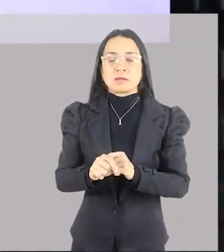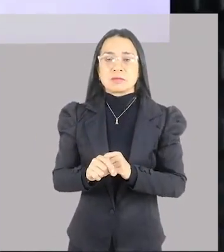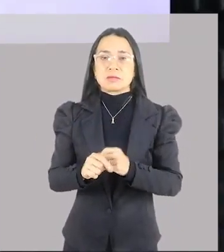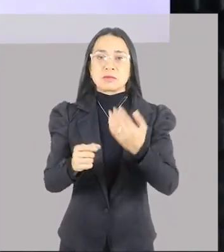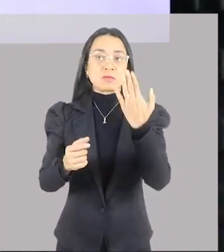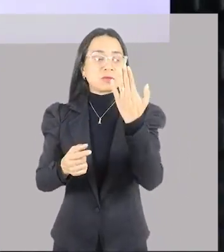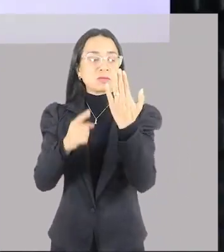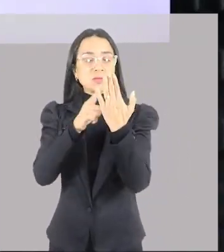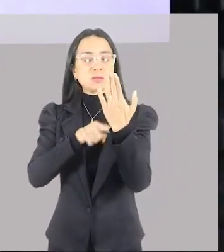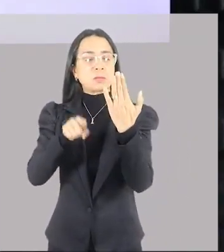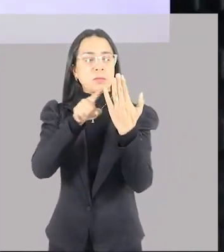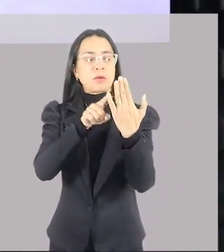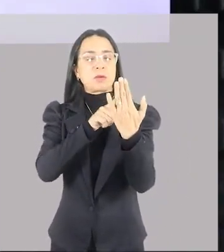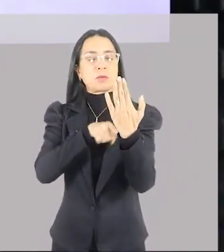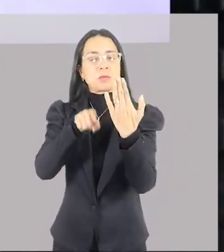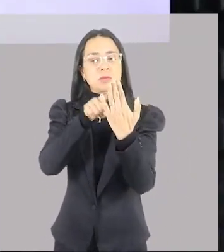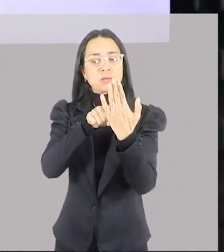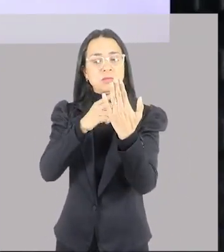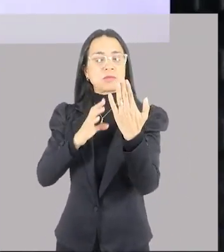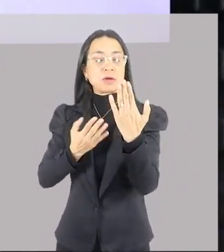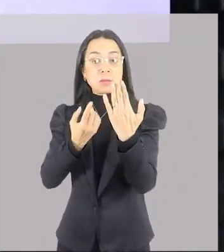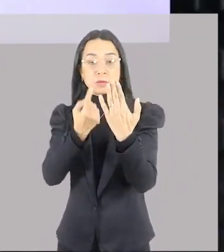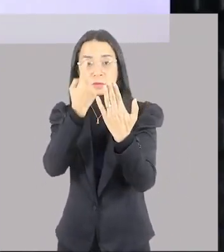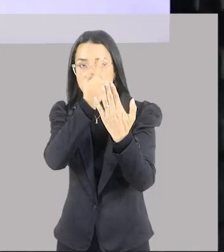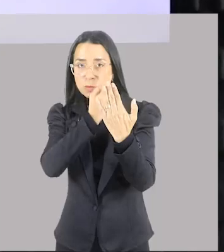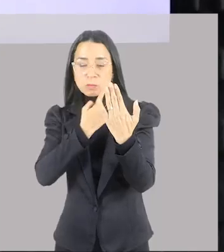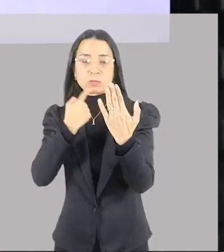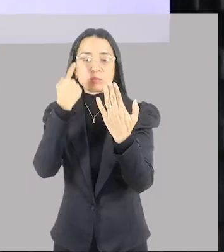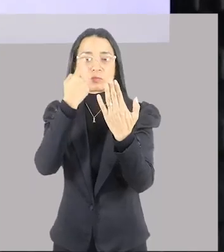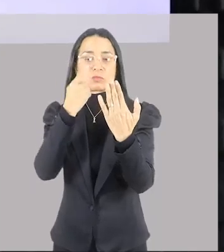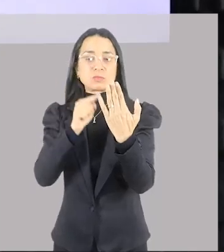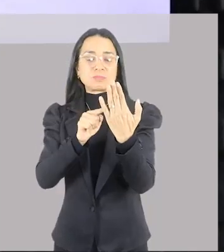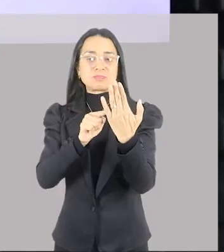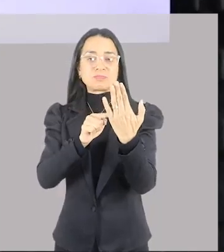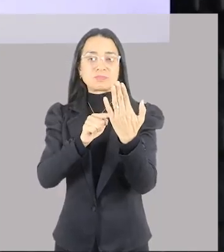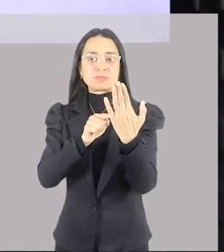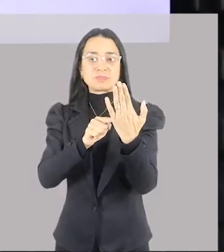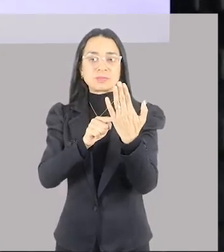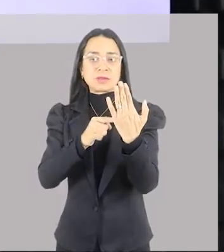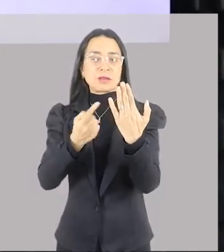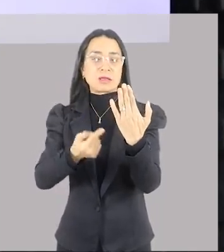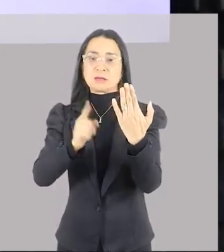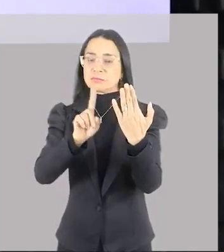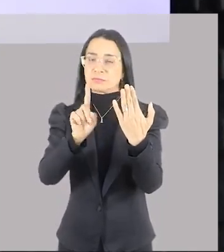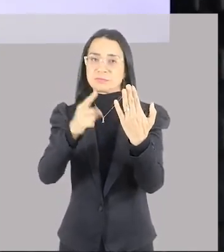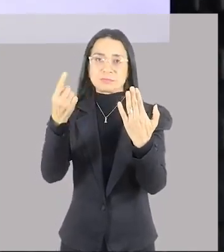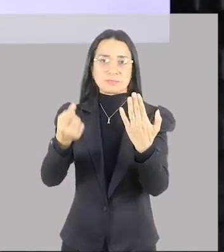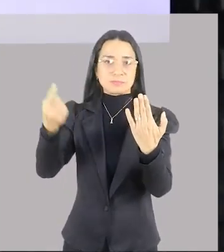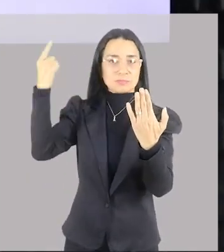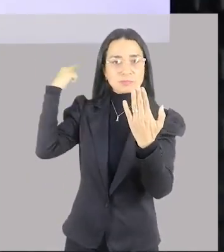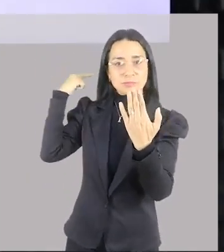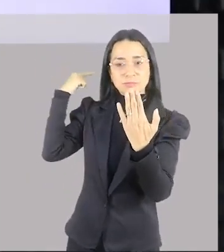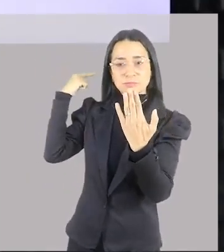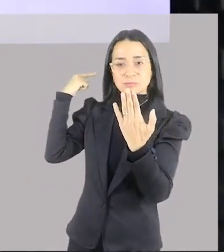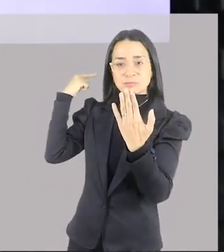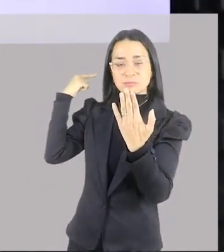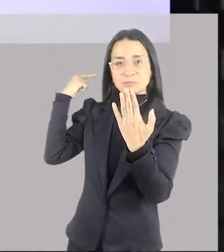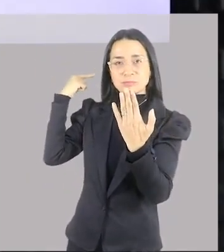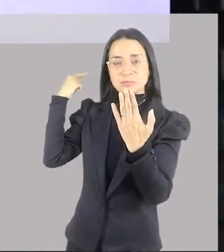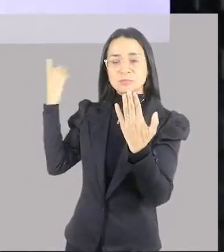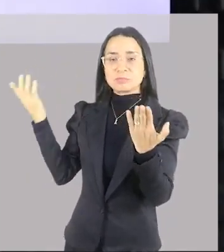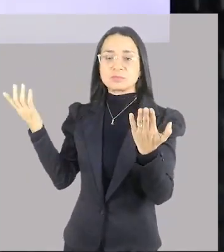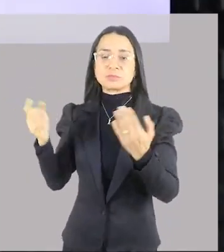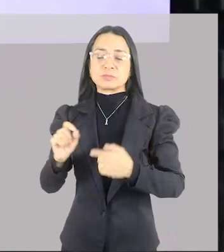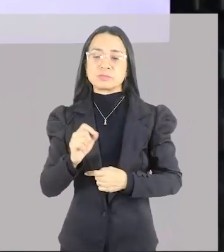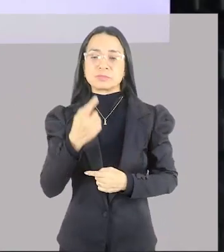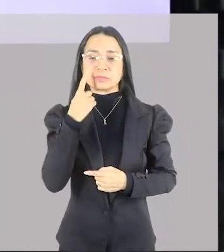para o espelho vai refletir o seu reflexo, a sua frente, e não as suas costas.